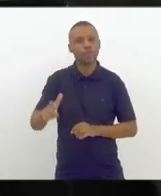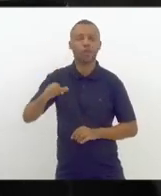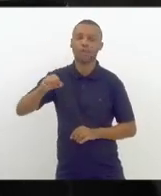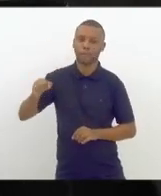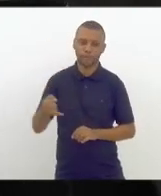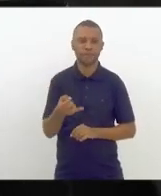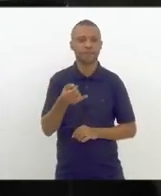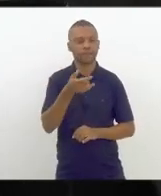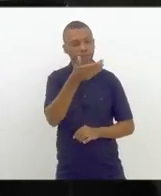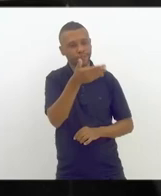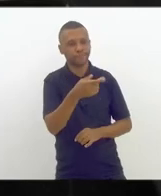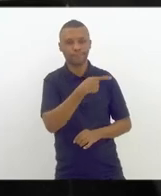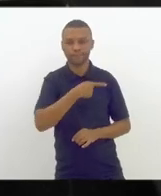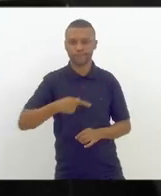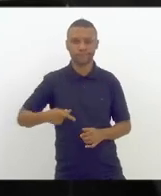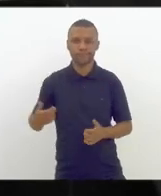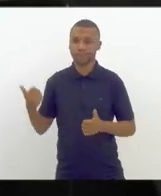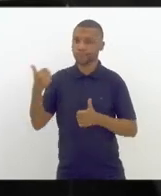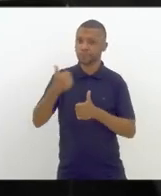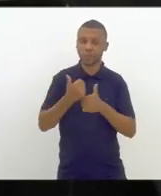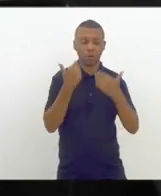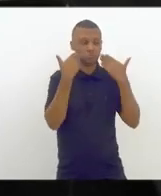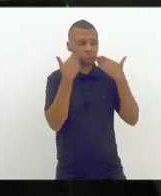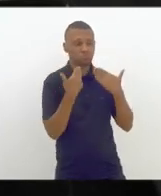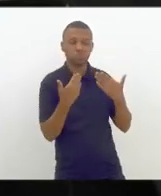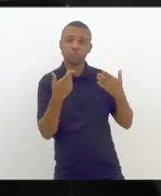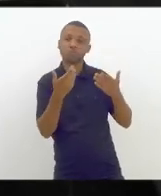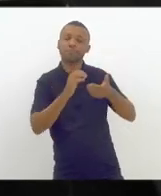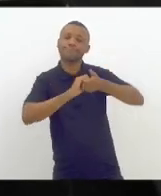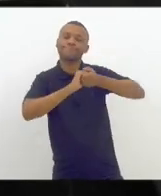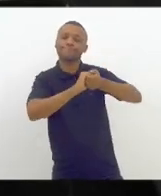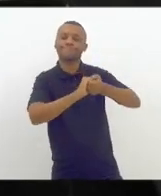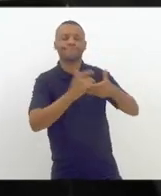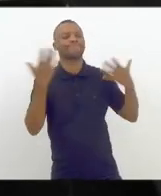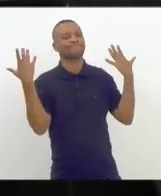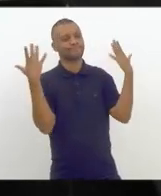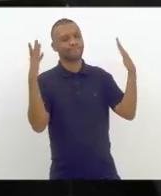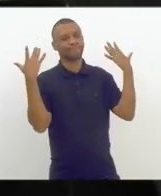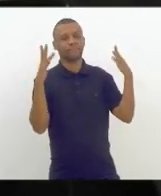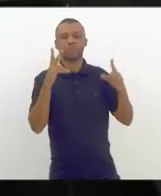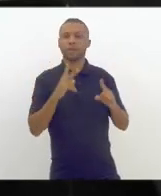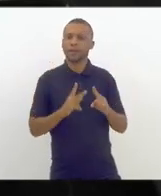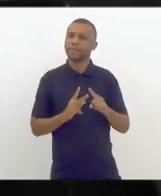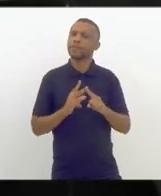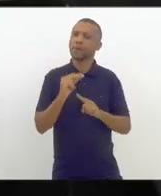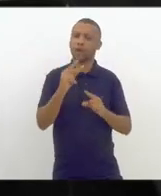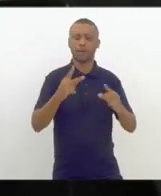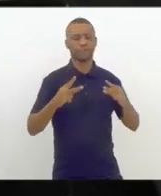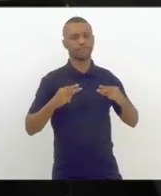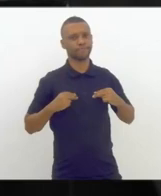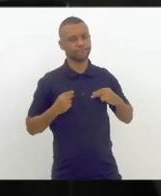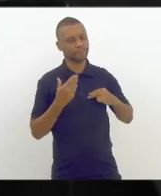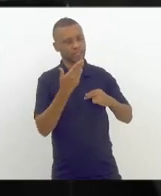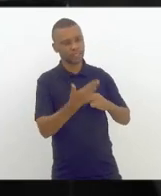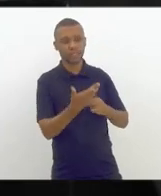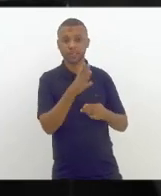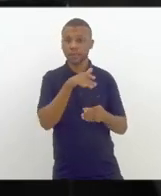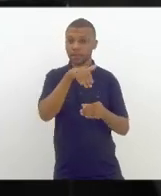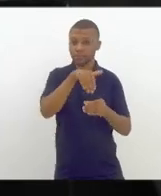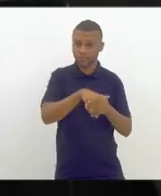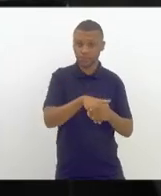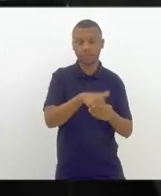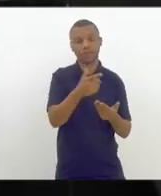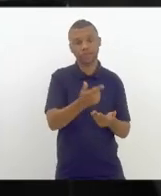já que Vossa Excelência está na presidência, para publicamente aqui mais uma vez cumprimentá-la pela grande vitória e merecida vitória que a reconduz